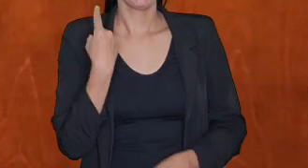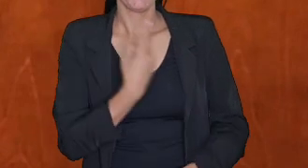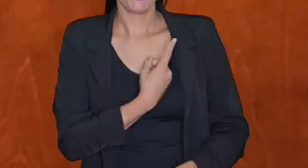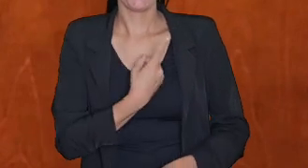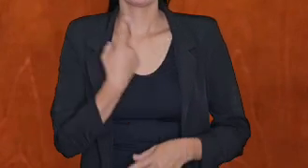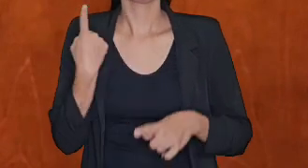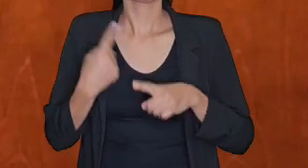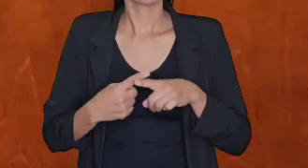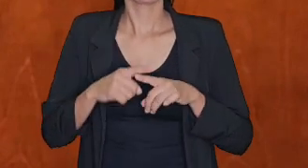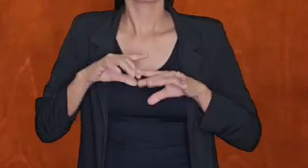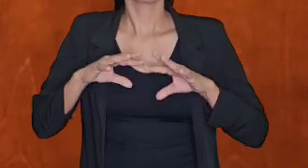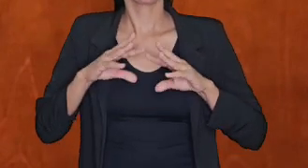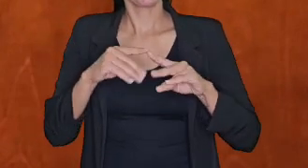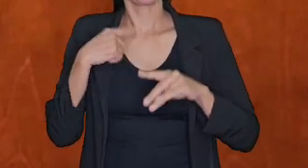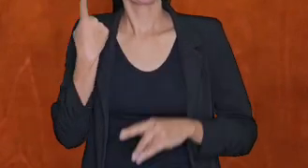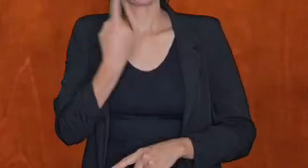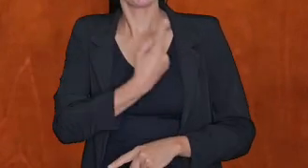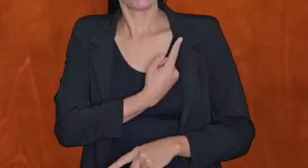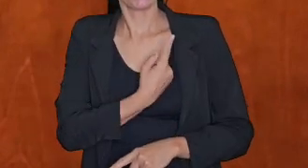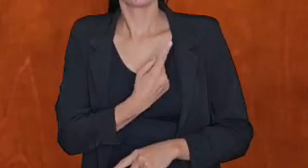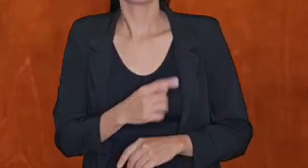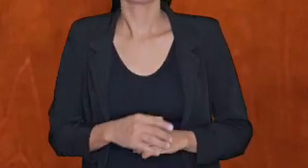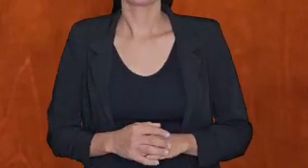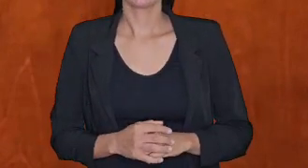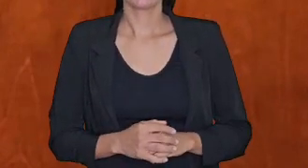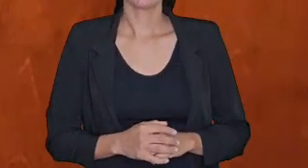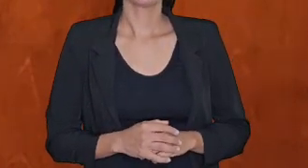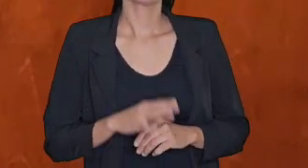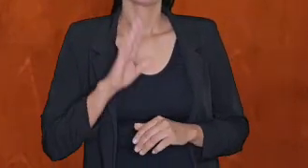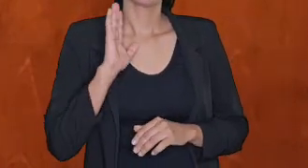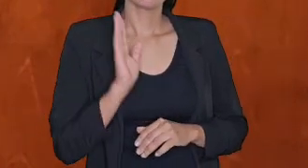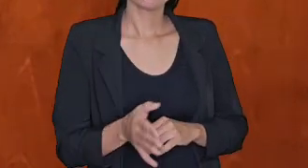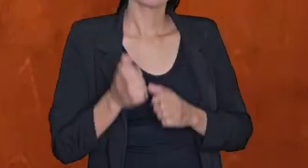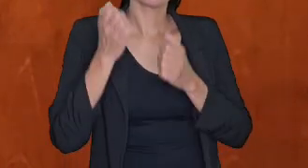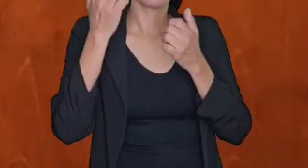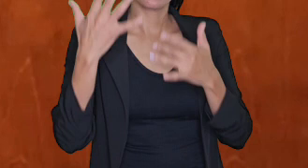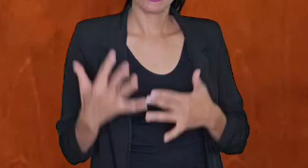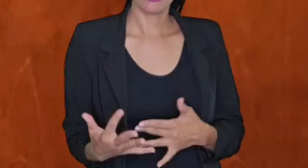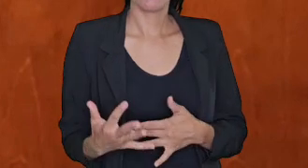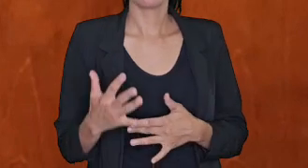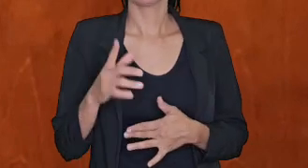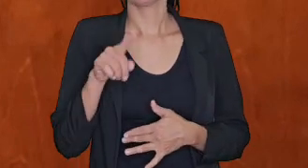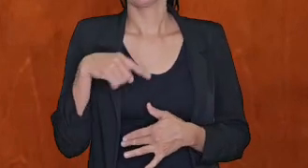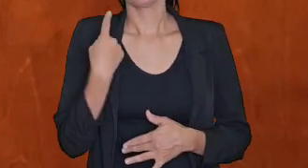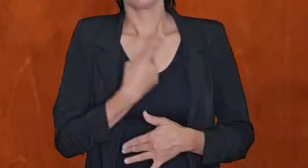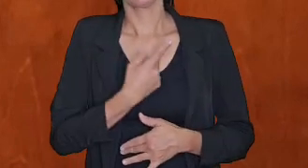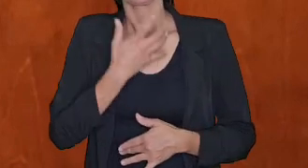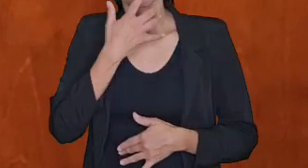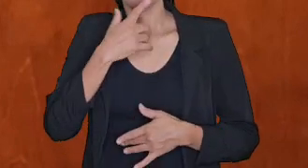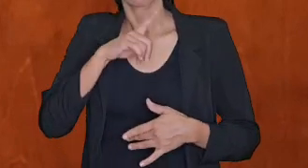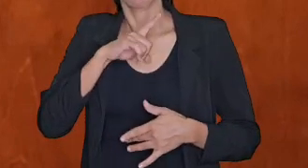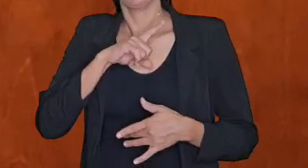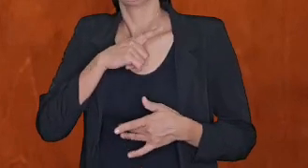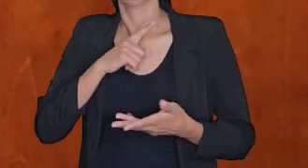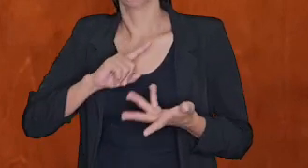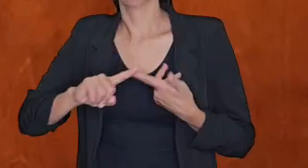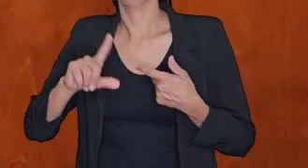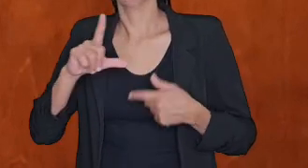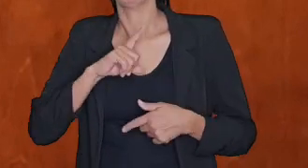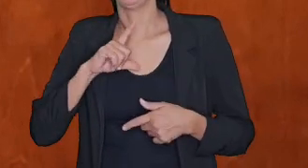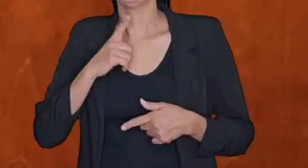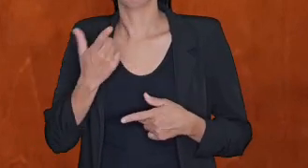maior segurança jurídica a cada um de nós, porque todos nós, como disse,